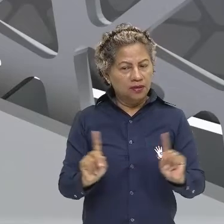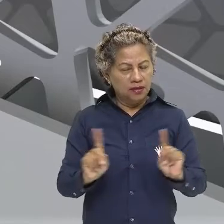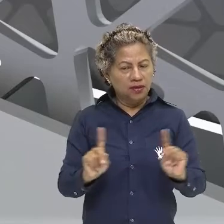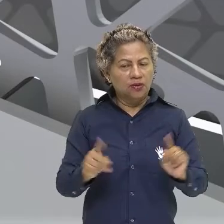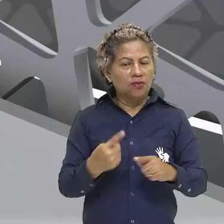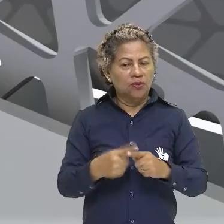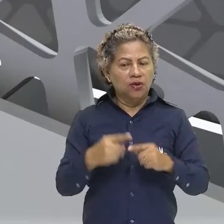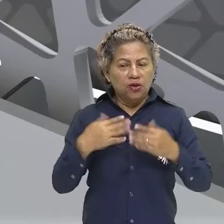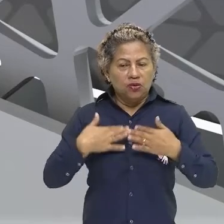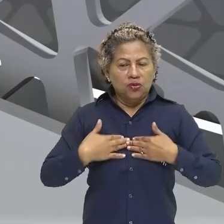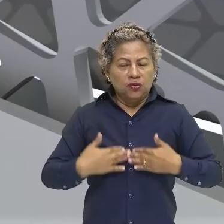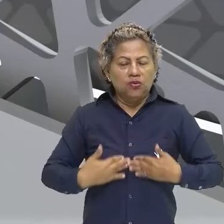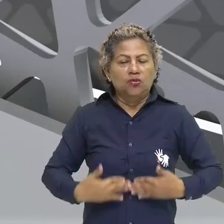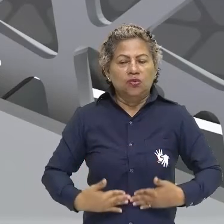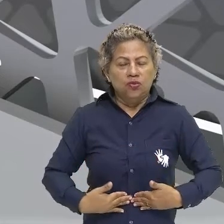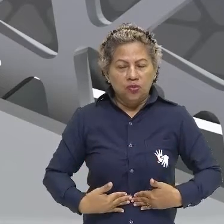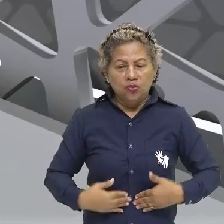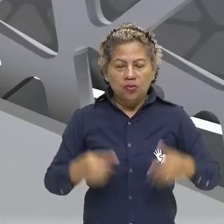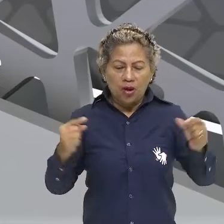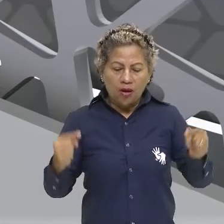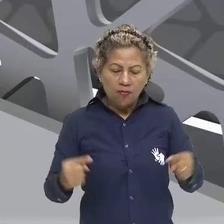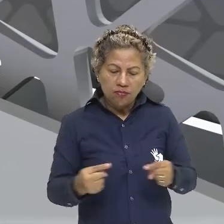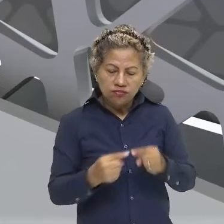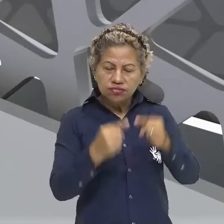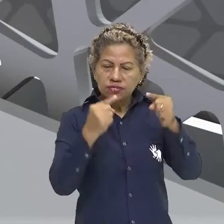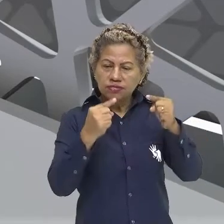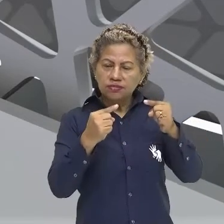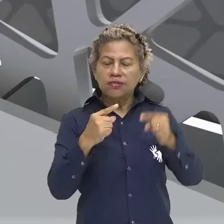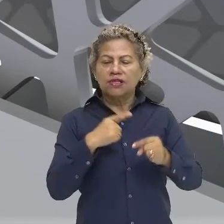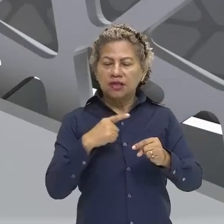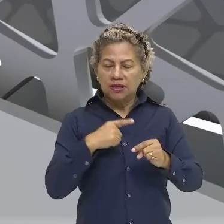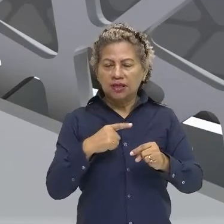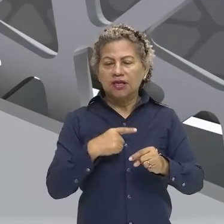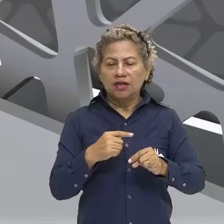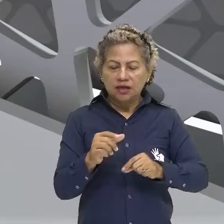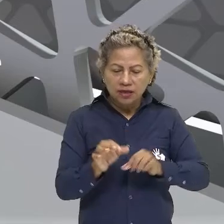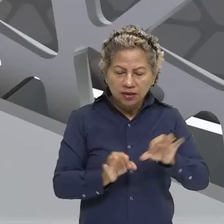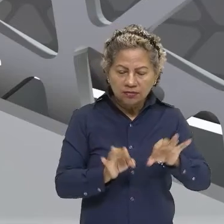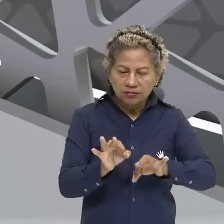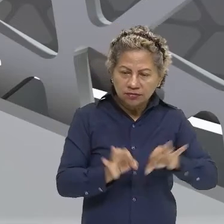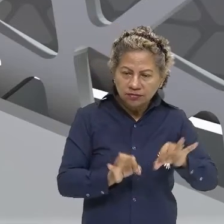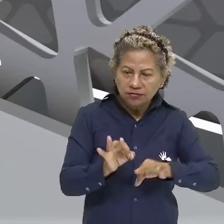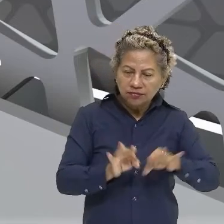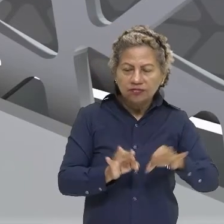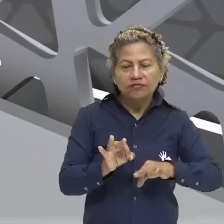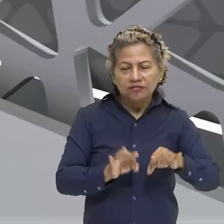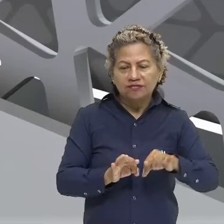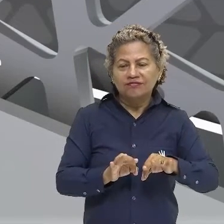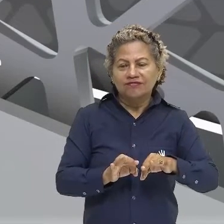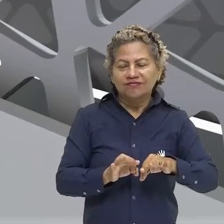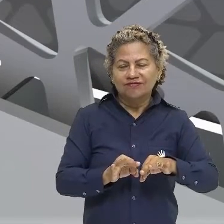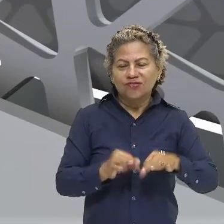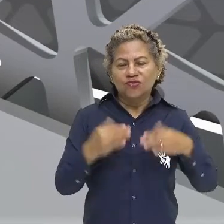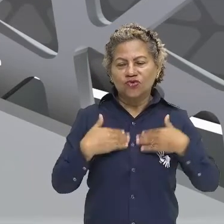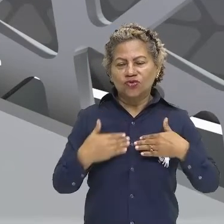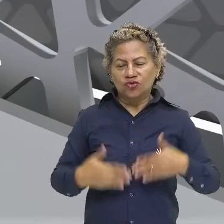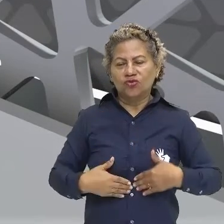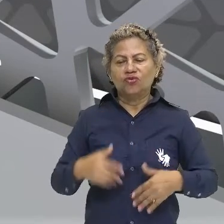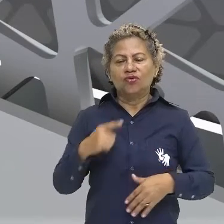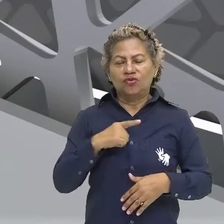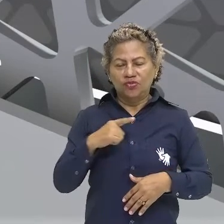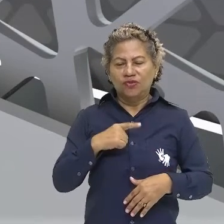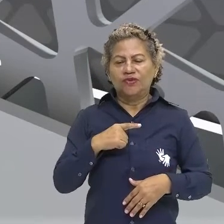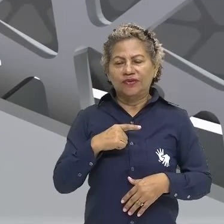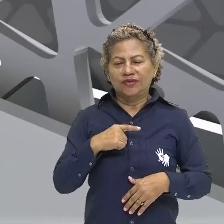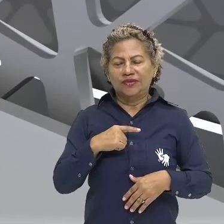corpo está constantemente ajustando o nosso corpo para se manter numa postura